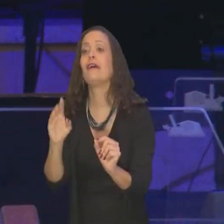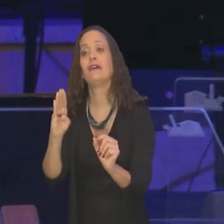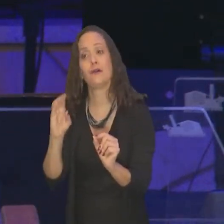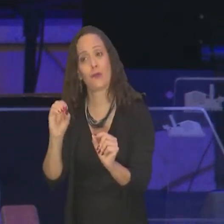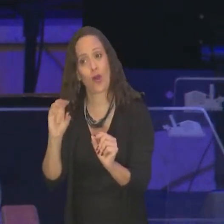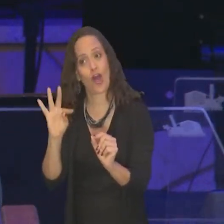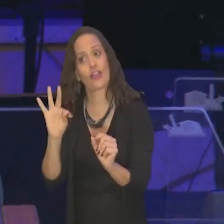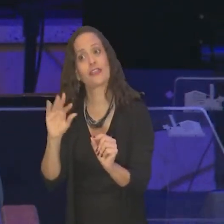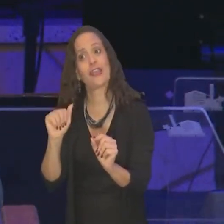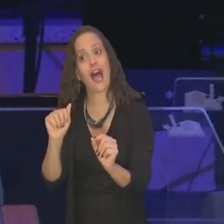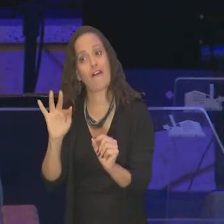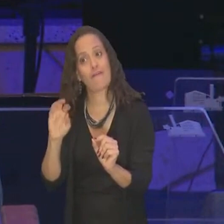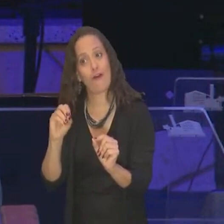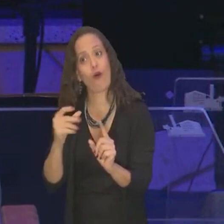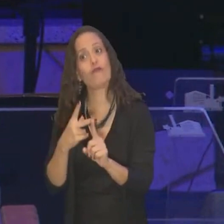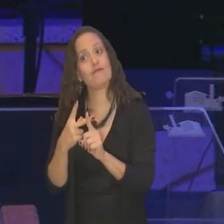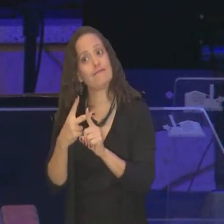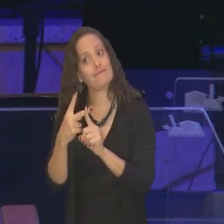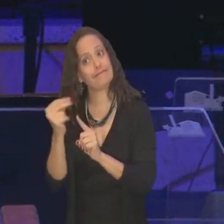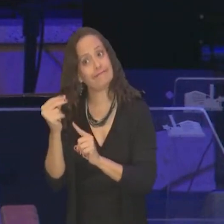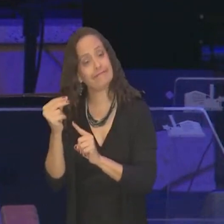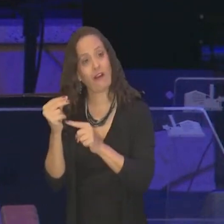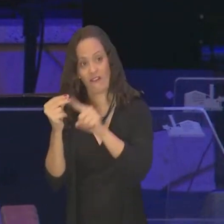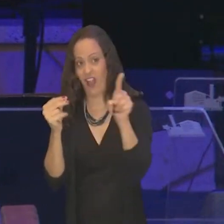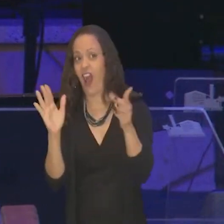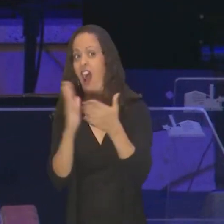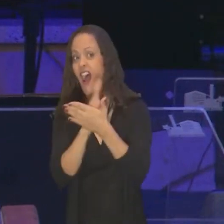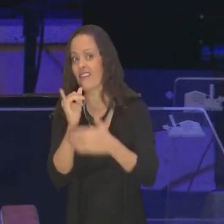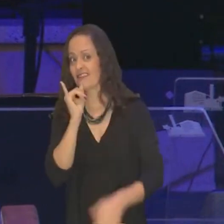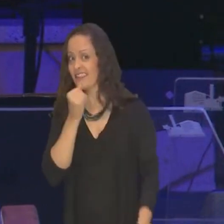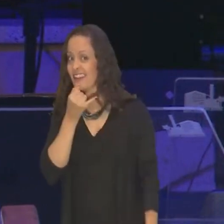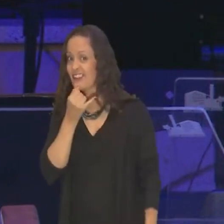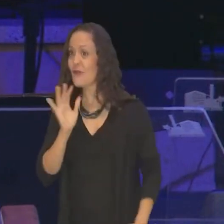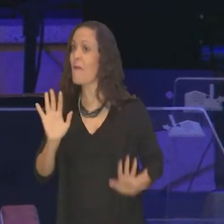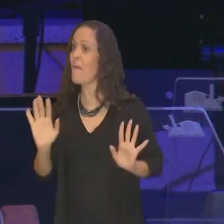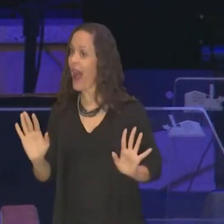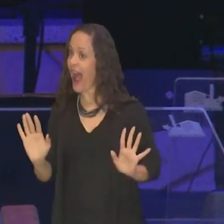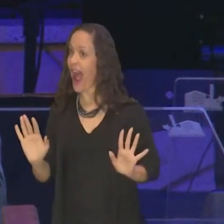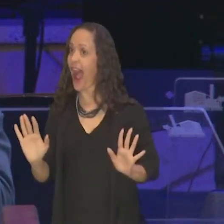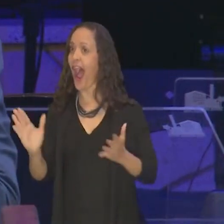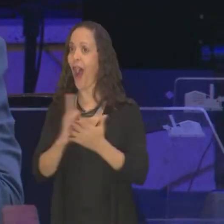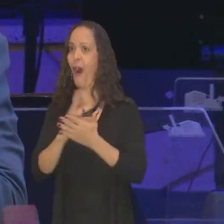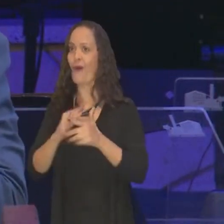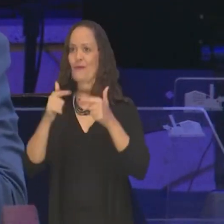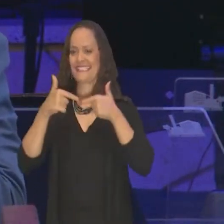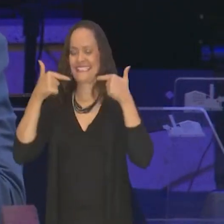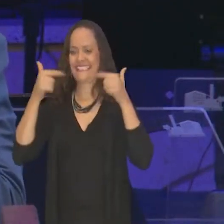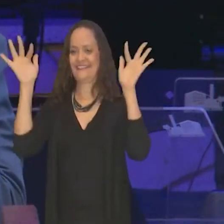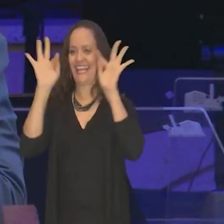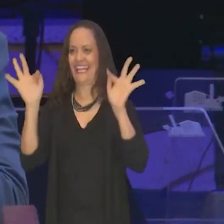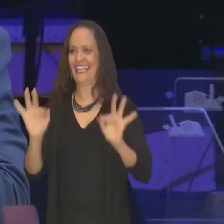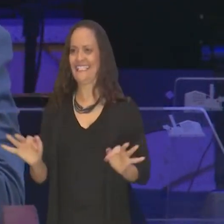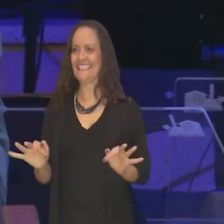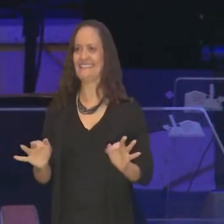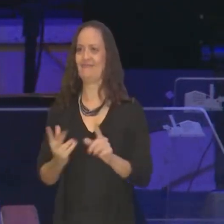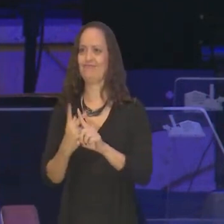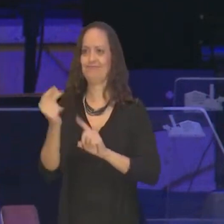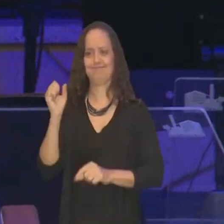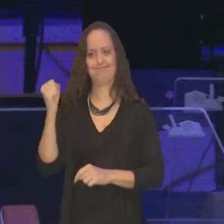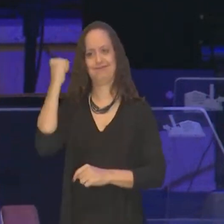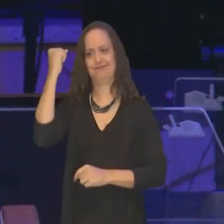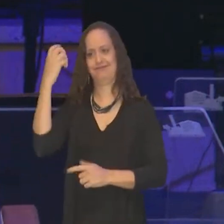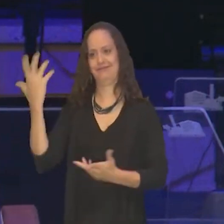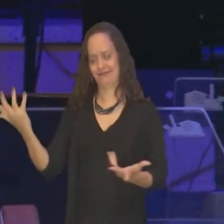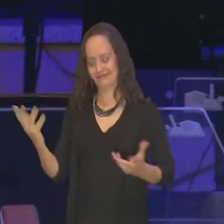Para a infelicidade de alguns e a alegria de outros, ele conquistou um título. Vejam